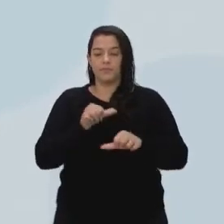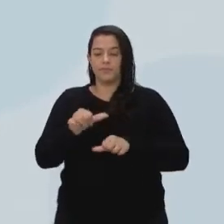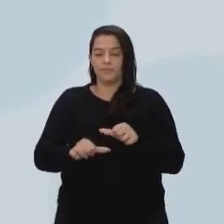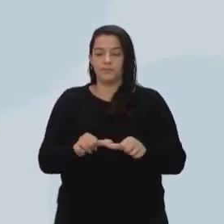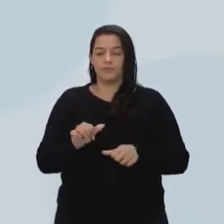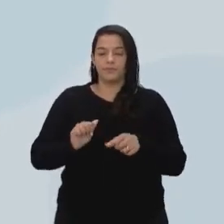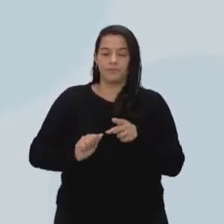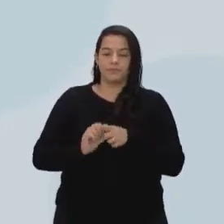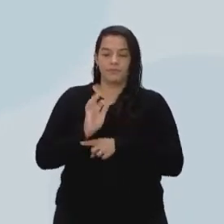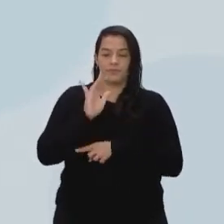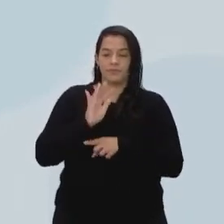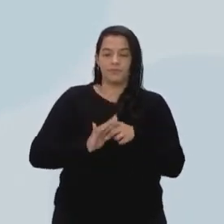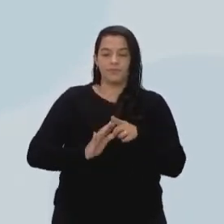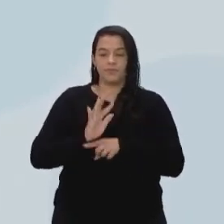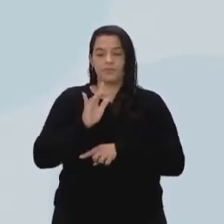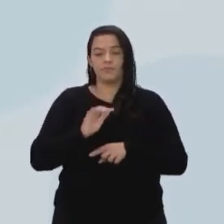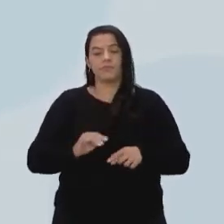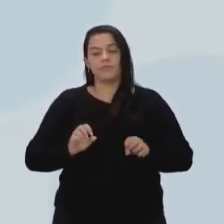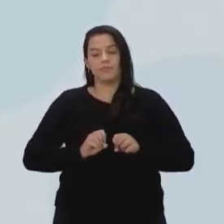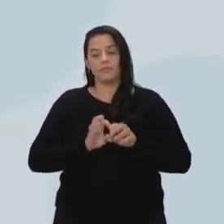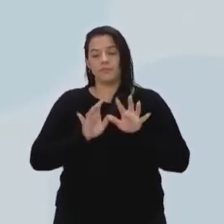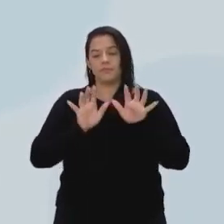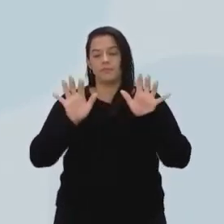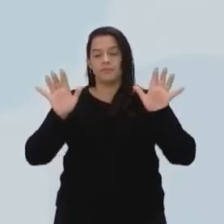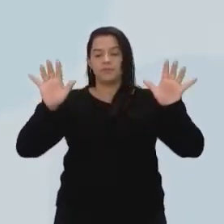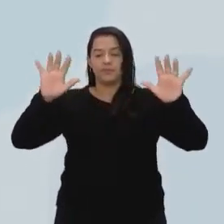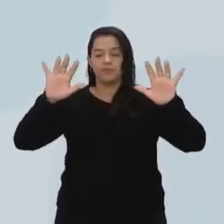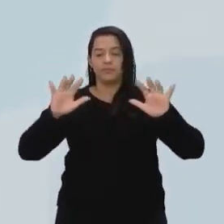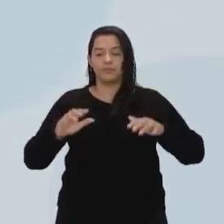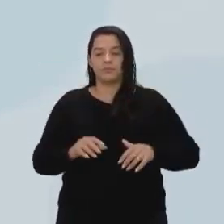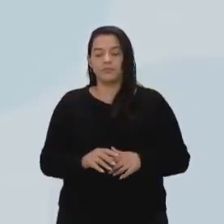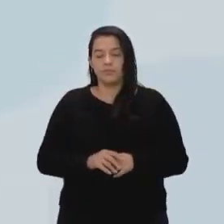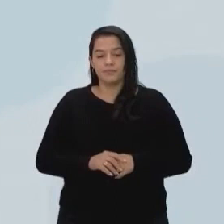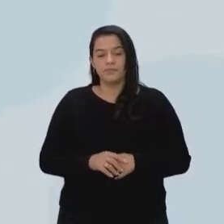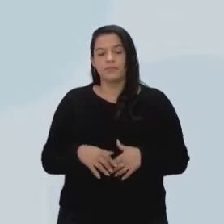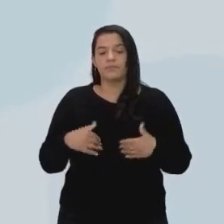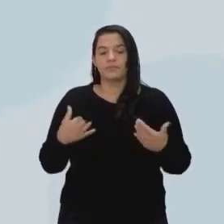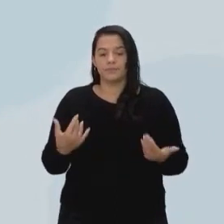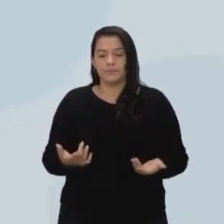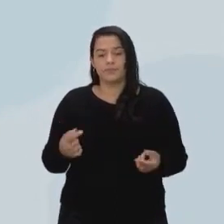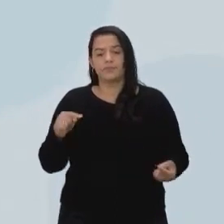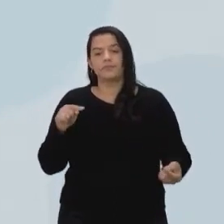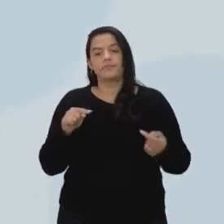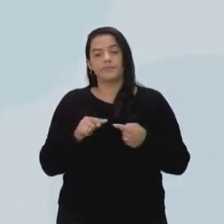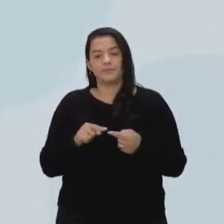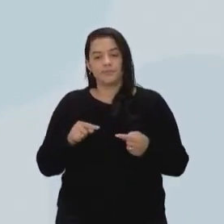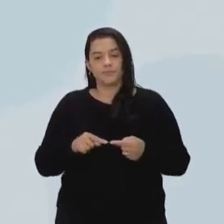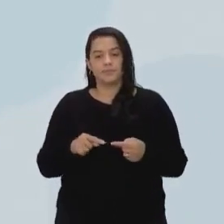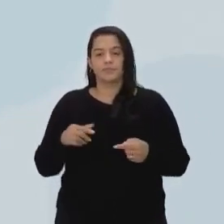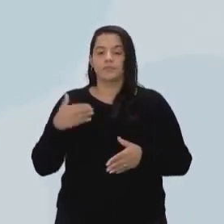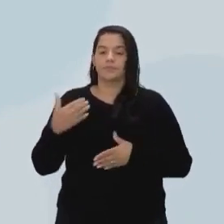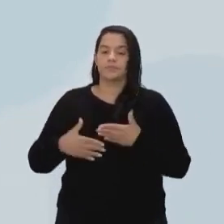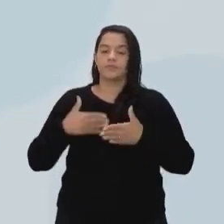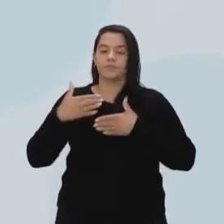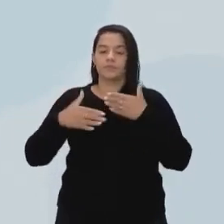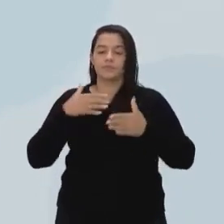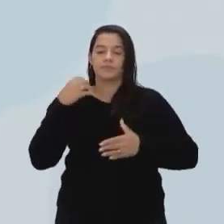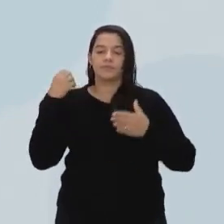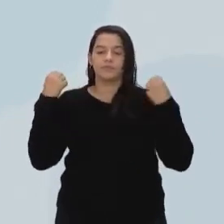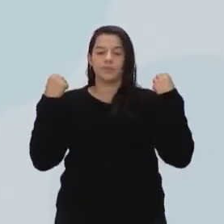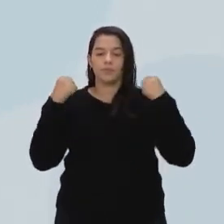em gás, que é liberado para a atmosfera. Portanto, realmente, nesse processo